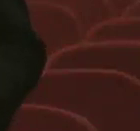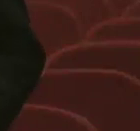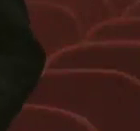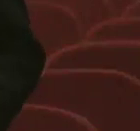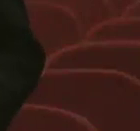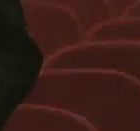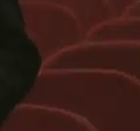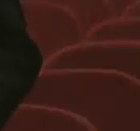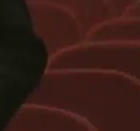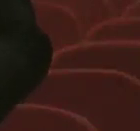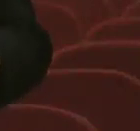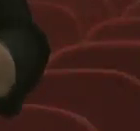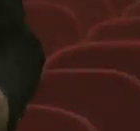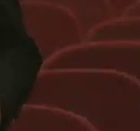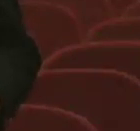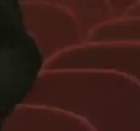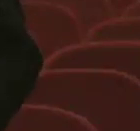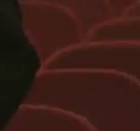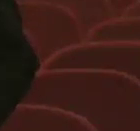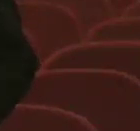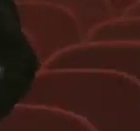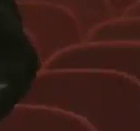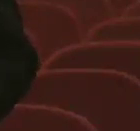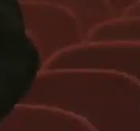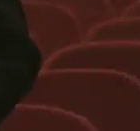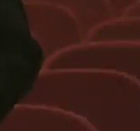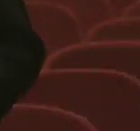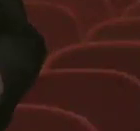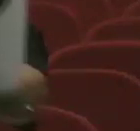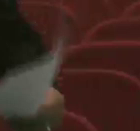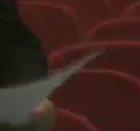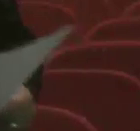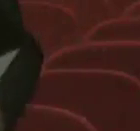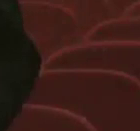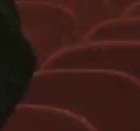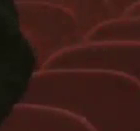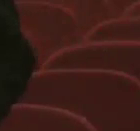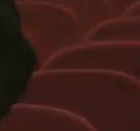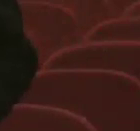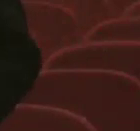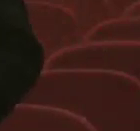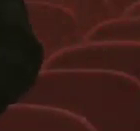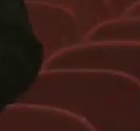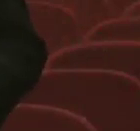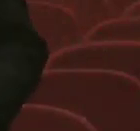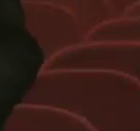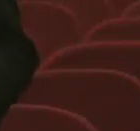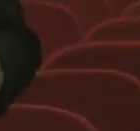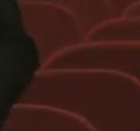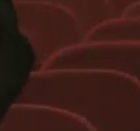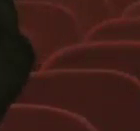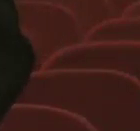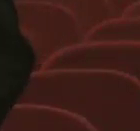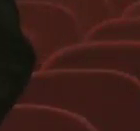a expectativa de que um quinto projeto entre para votação. Pouco antes aqui do início da movimentação